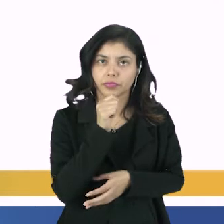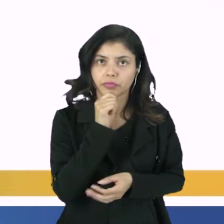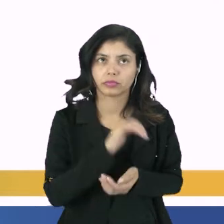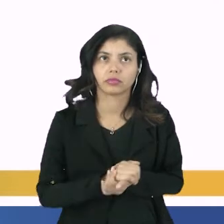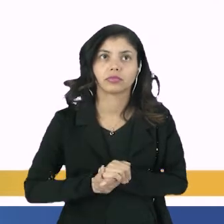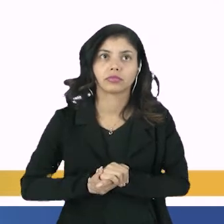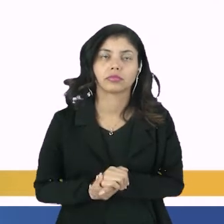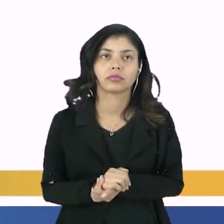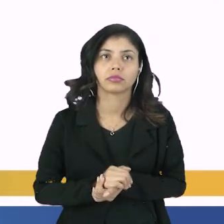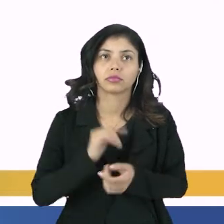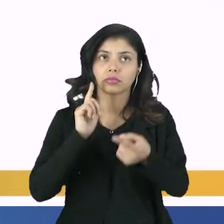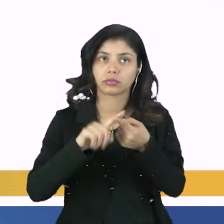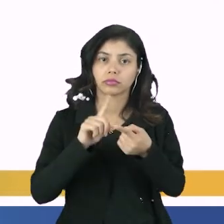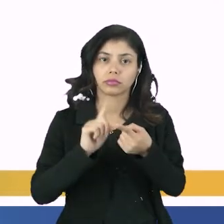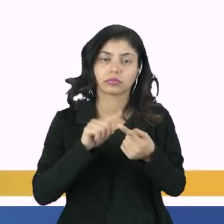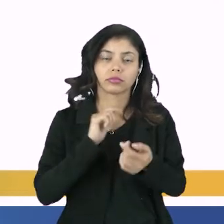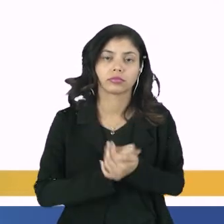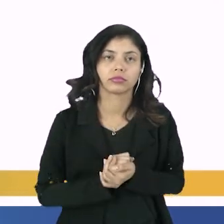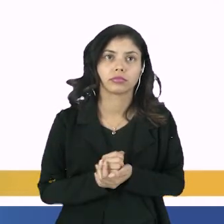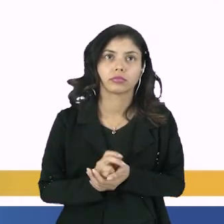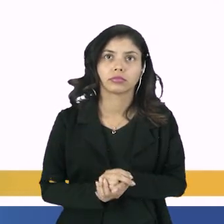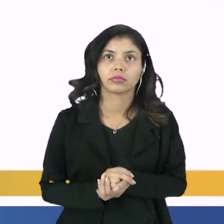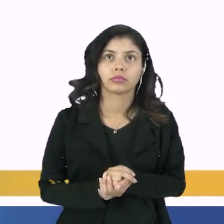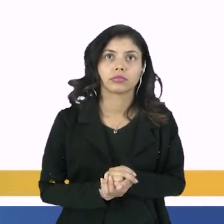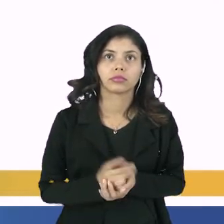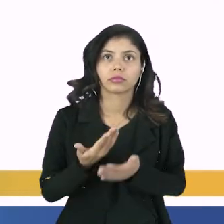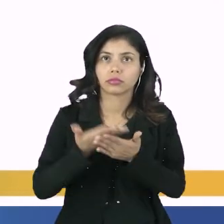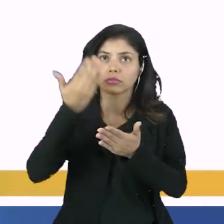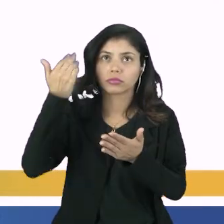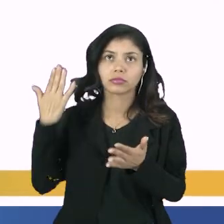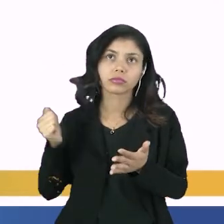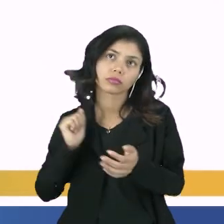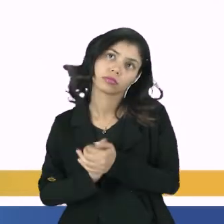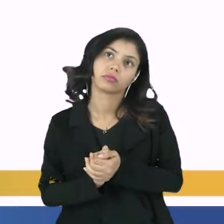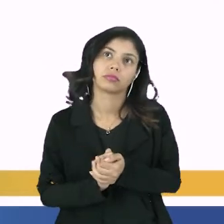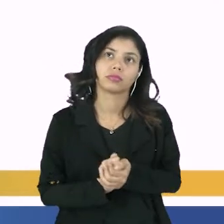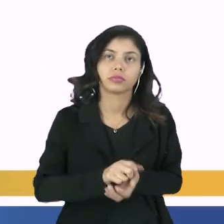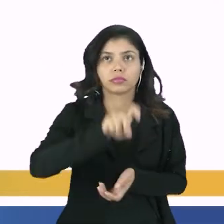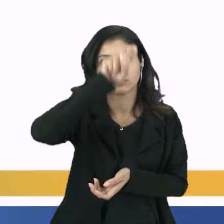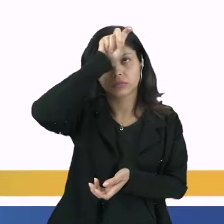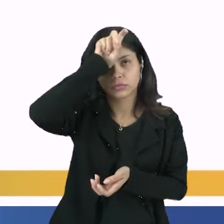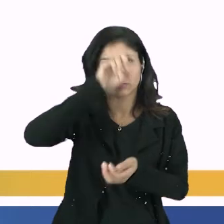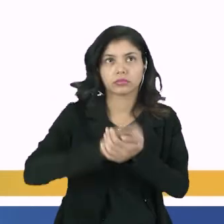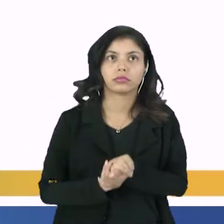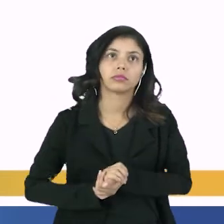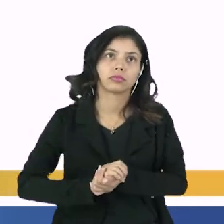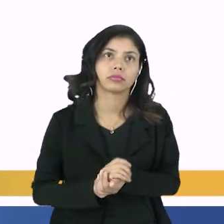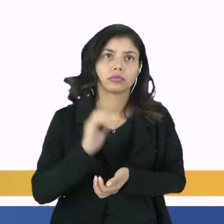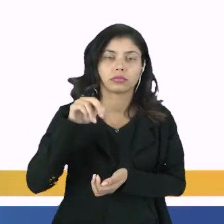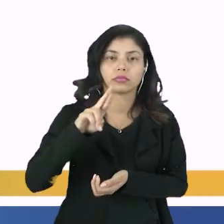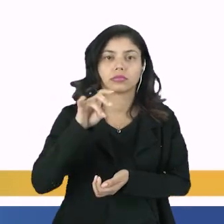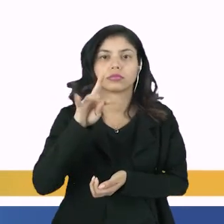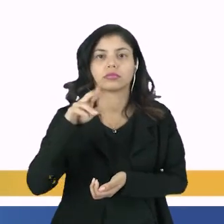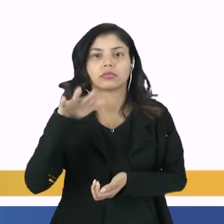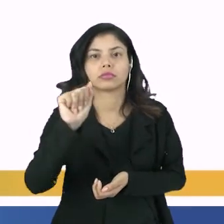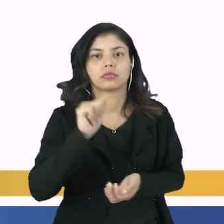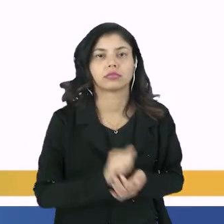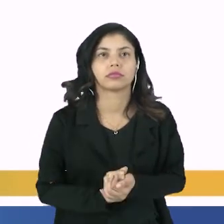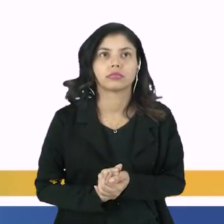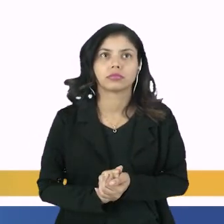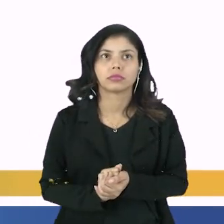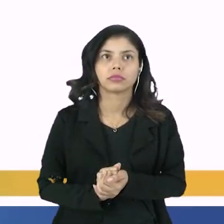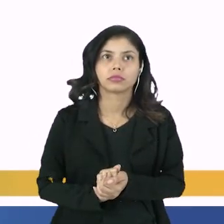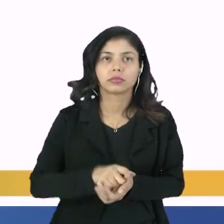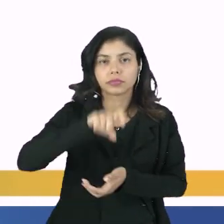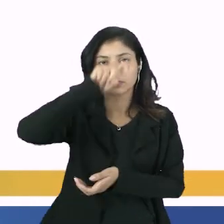período Neolítico. Aí continuando ali, ó, entre as mais antigas estão a civilização egípcia e a civilização mesopotâmica. A